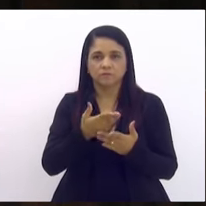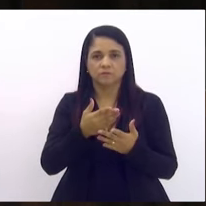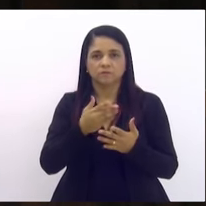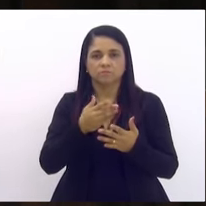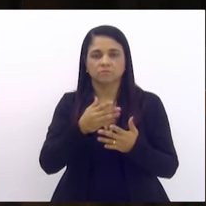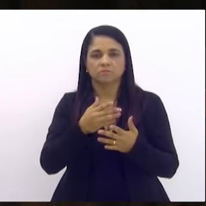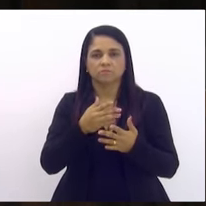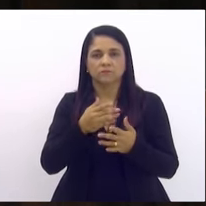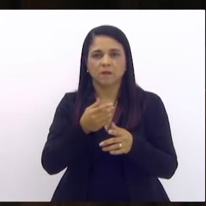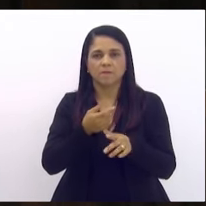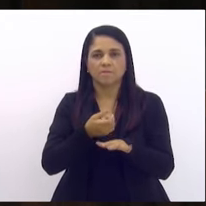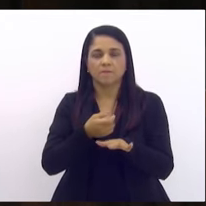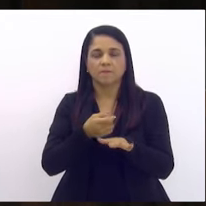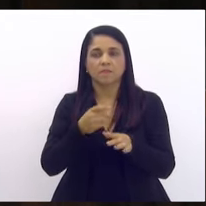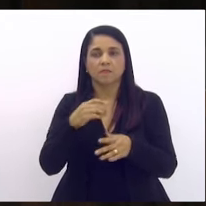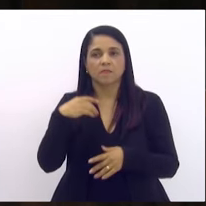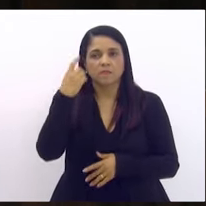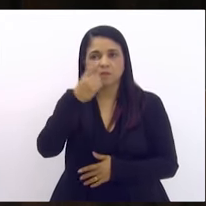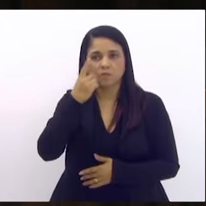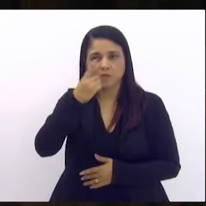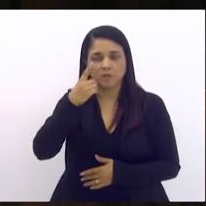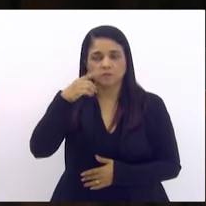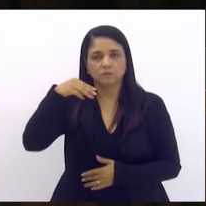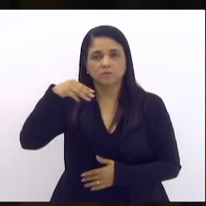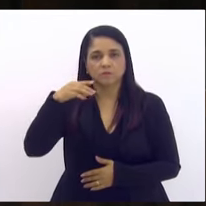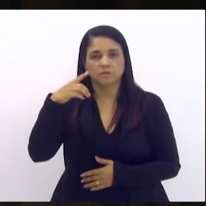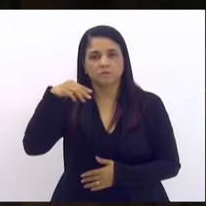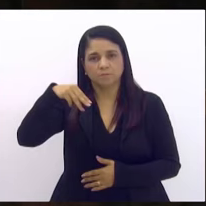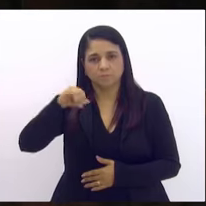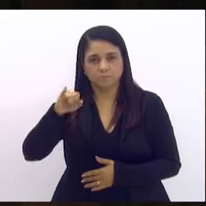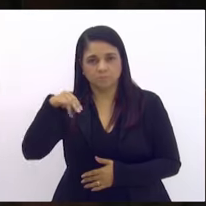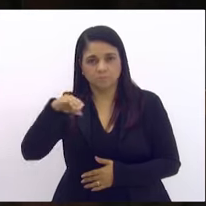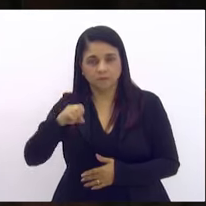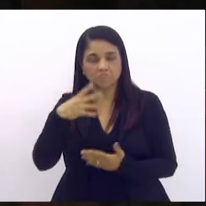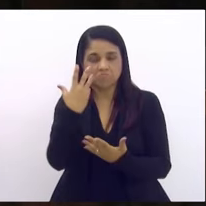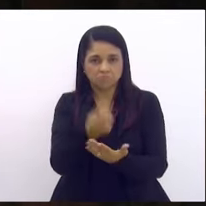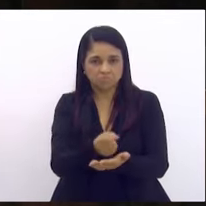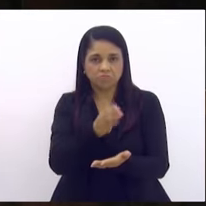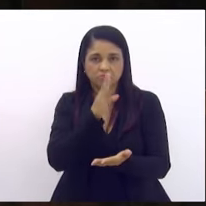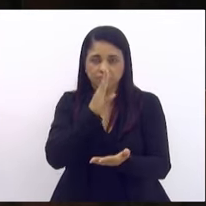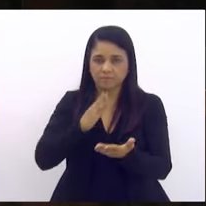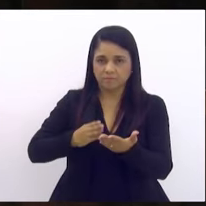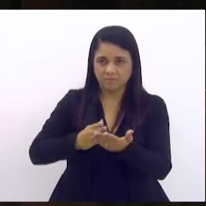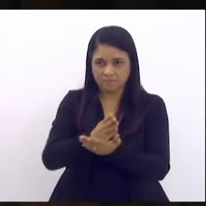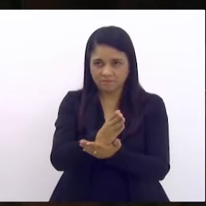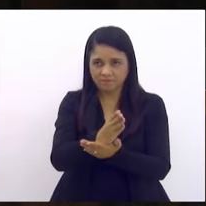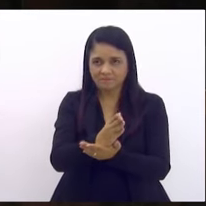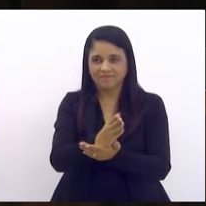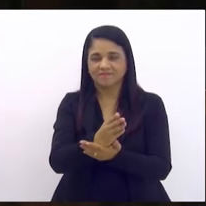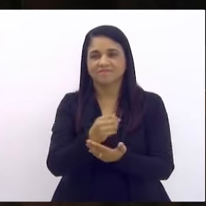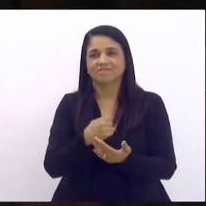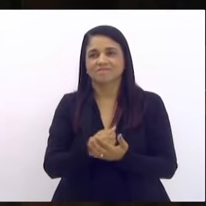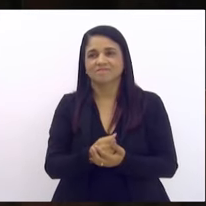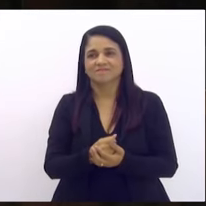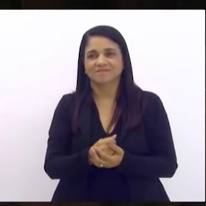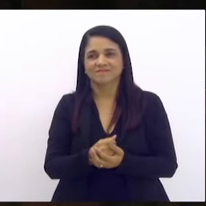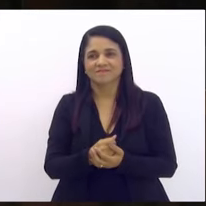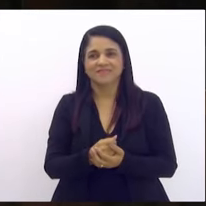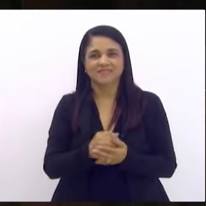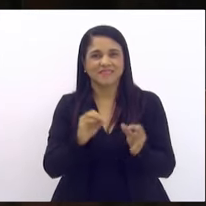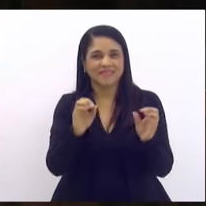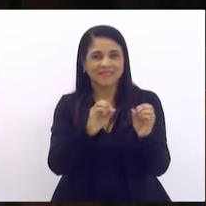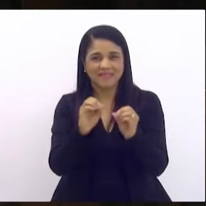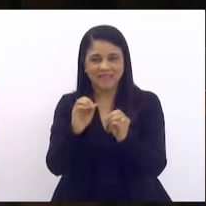Carlos em votação senhores que aprovam permaneçam Onde estão aprovado nada mais